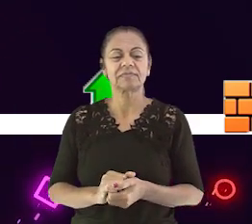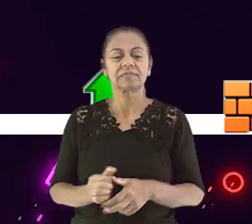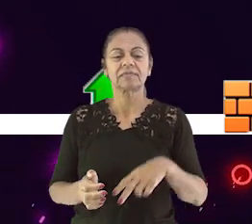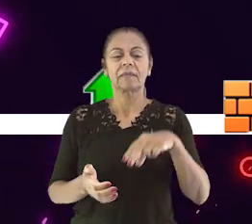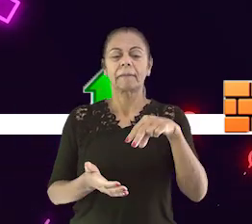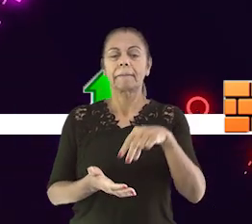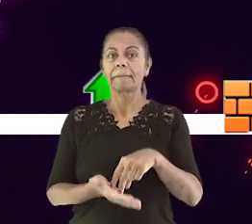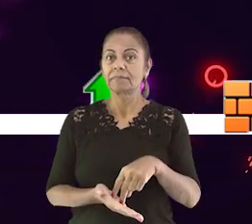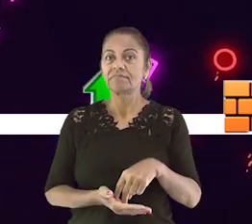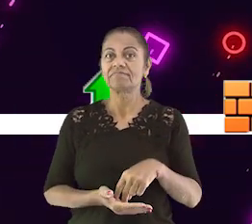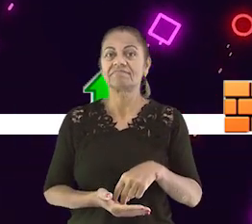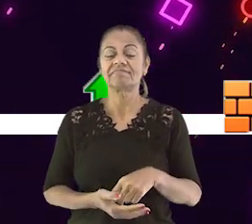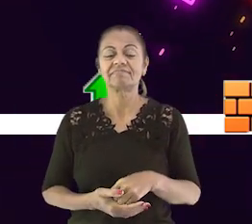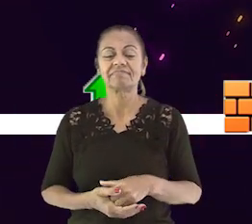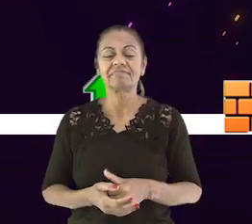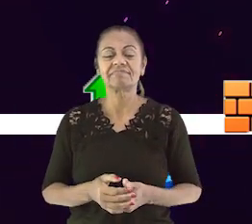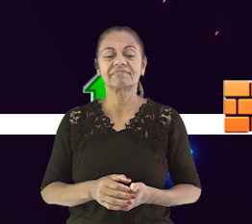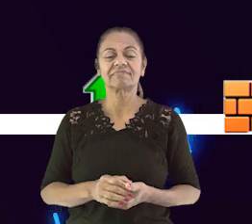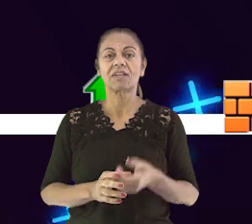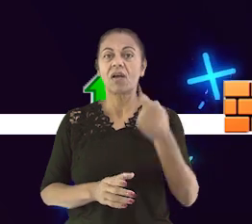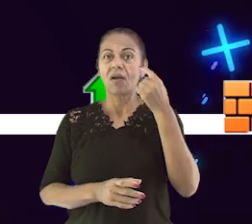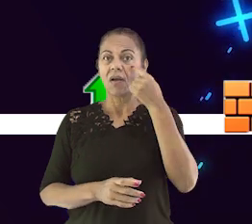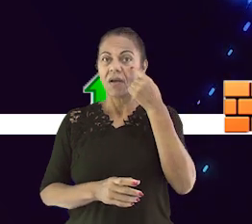lá, hein? Vou começar, hein?